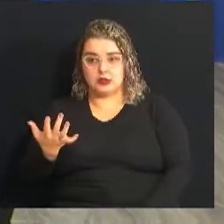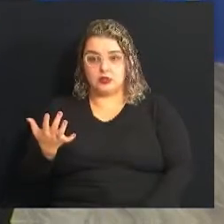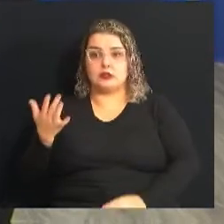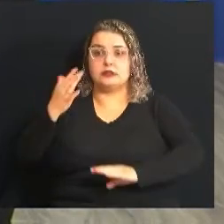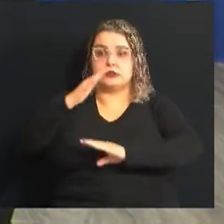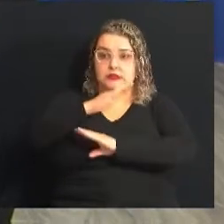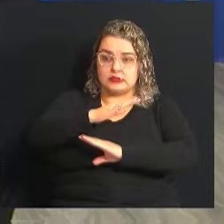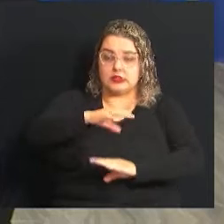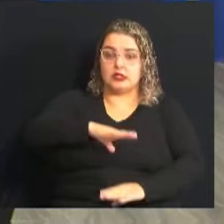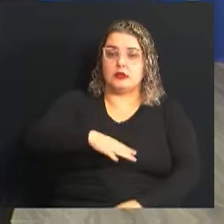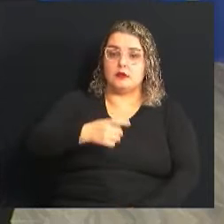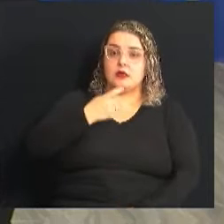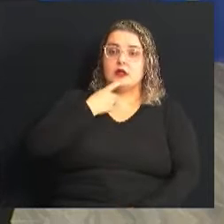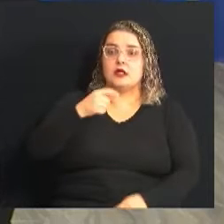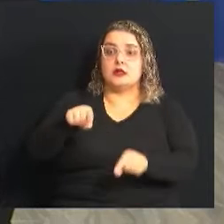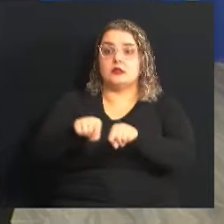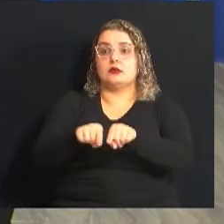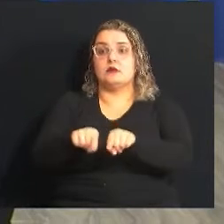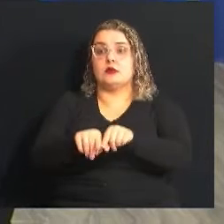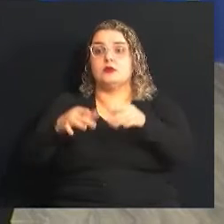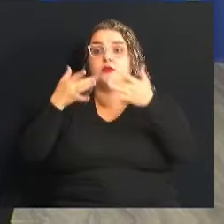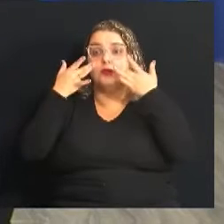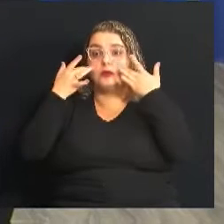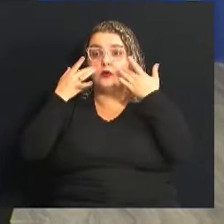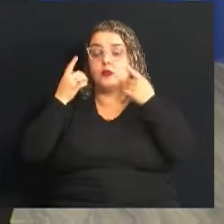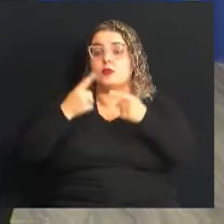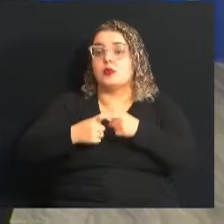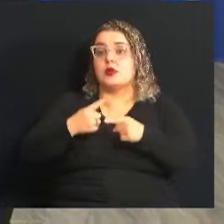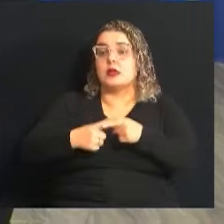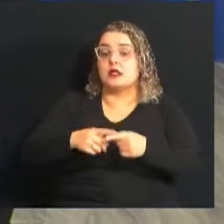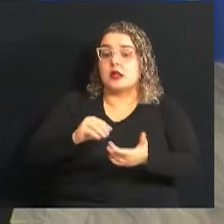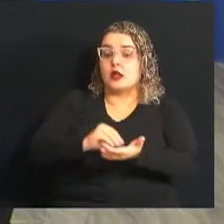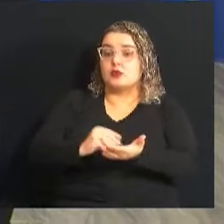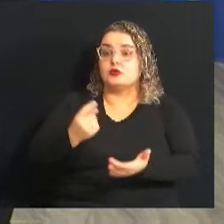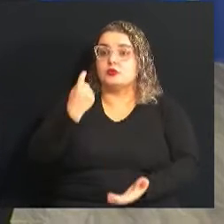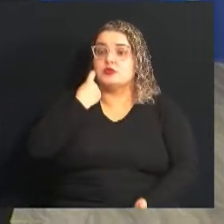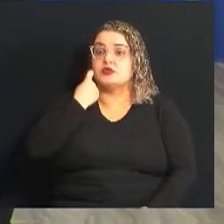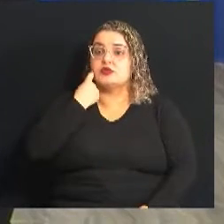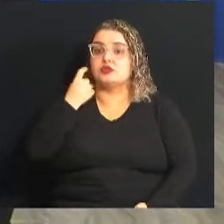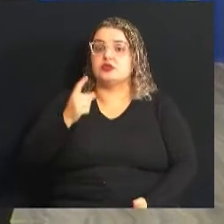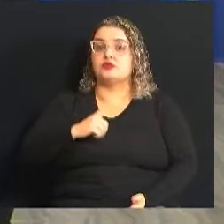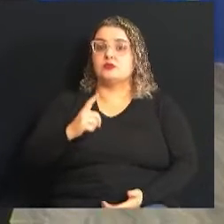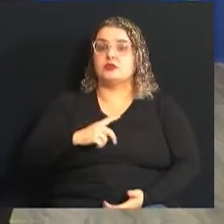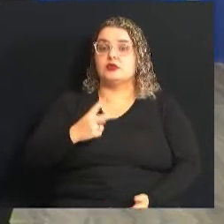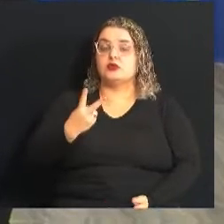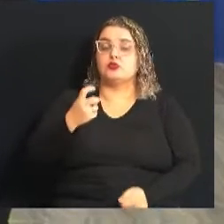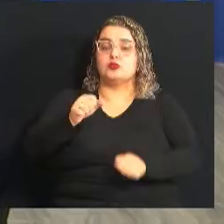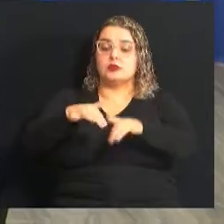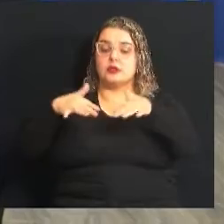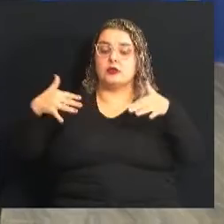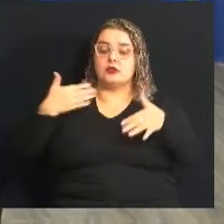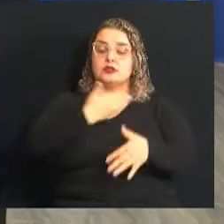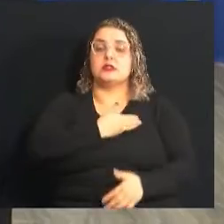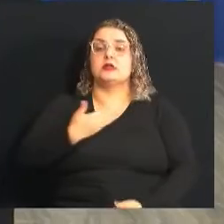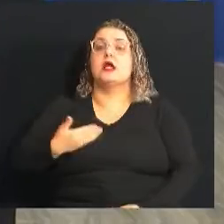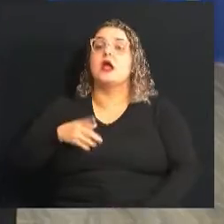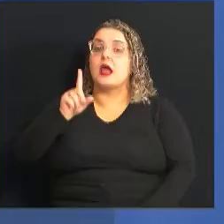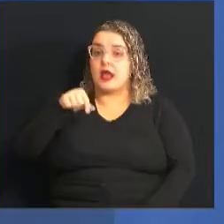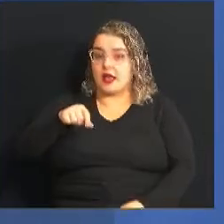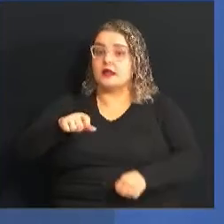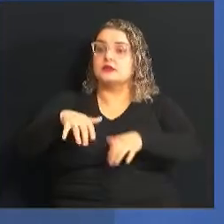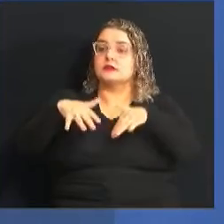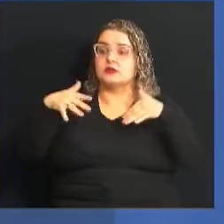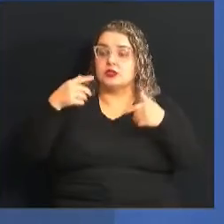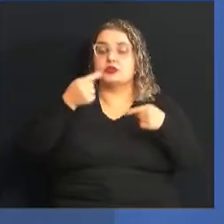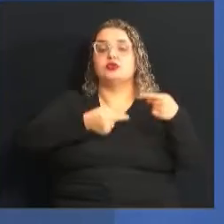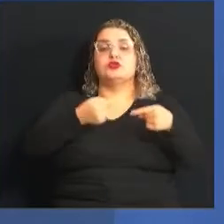Campinas e também no Teatro Bento Quirino, porque na última sexta-feira nós tivemos 2 audiências públicas. Essas audiências